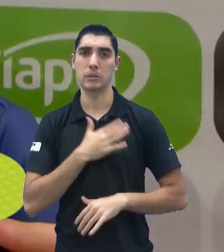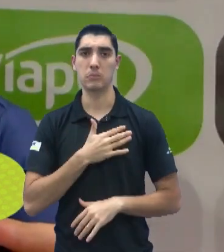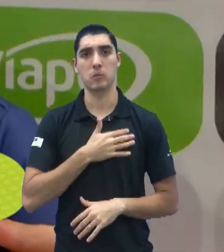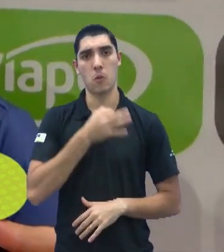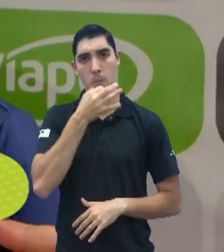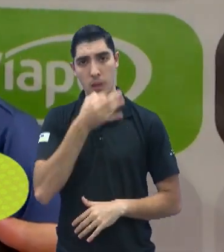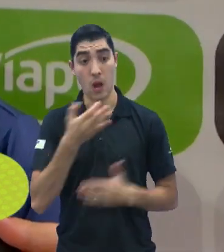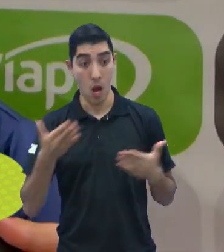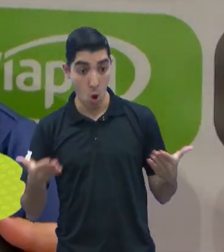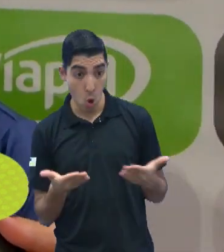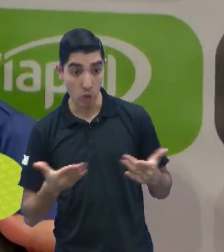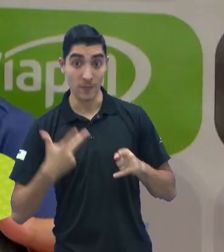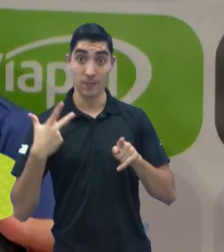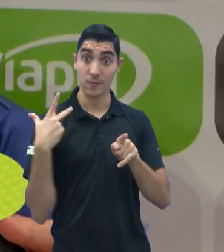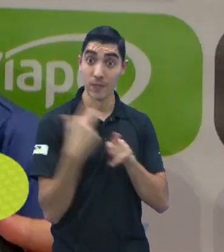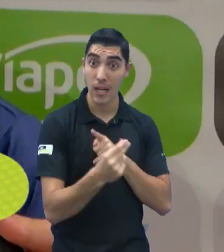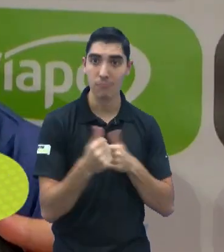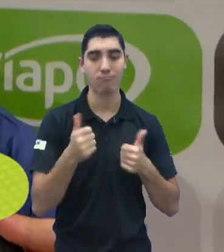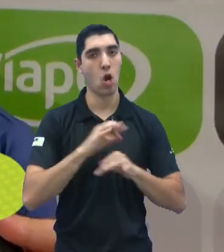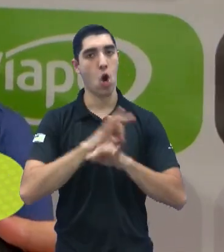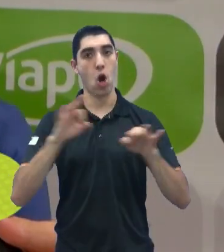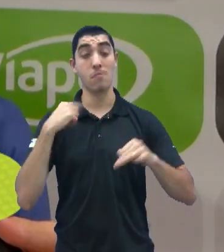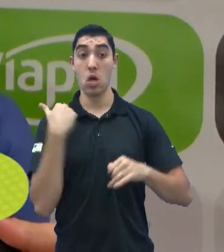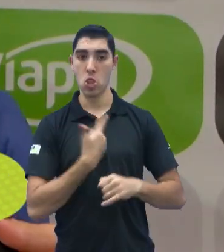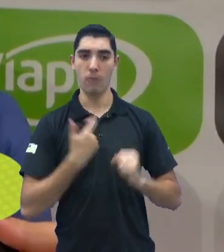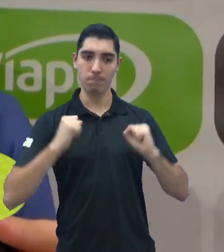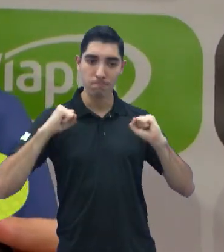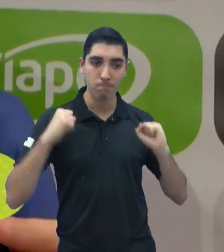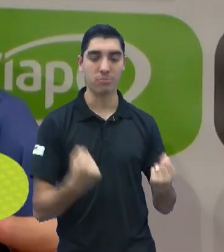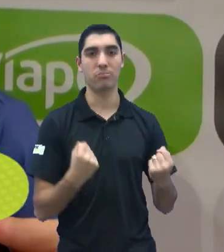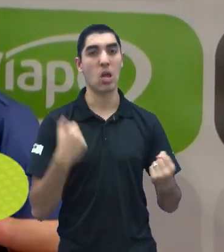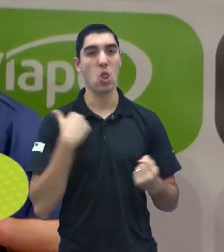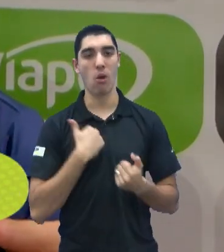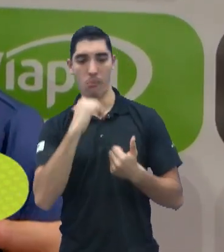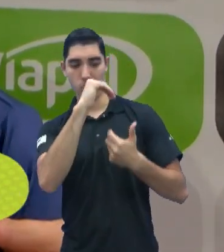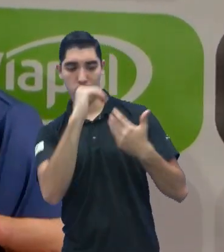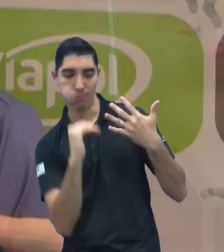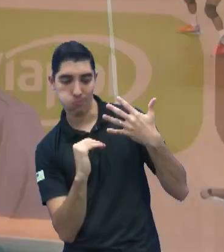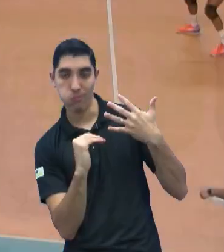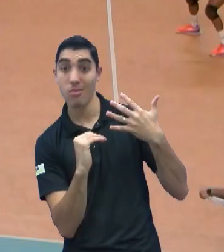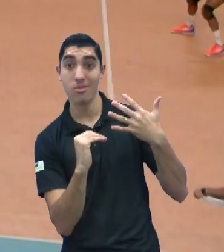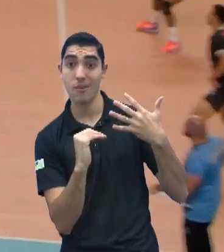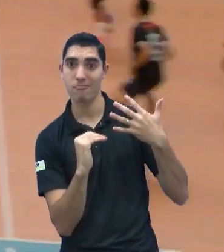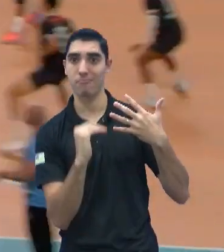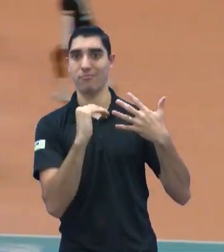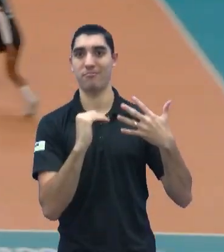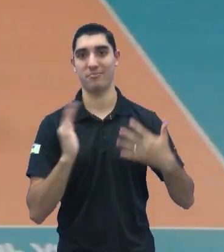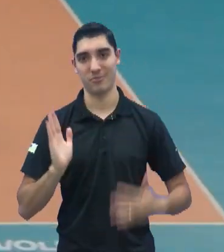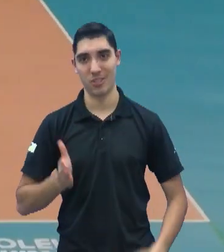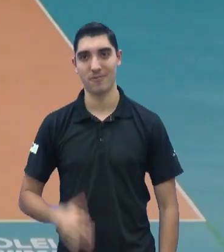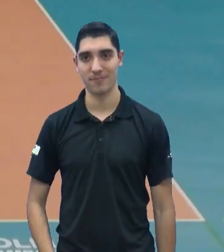da vitória de hoje, a gente depende das nossas forças, nós não estamos mais atrás, né, na tabela de classificação.